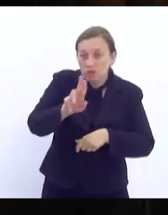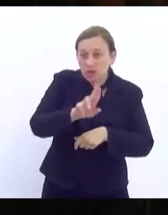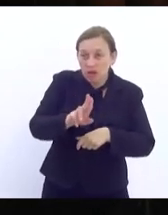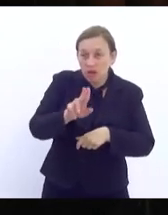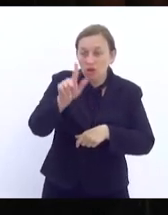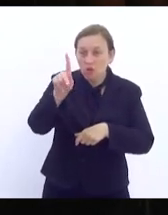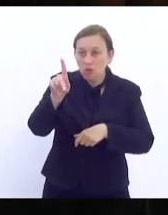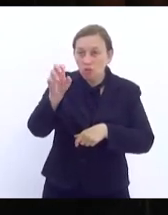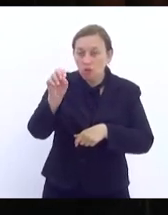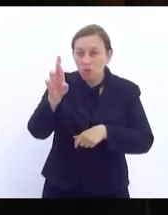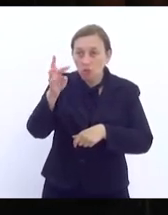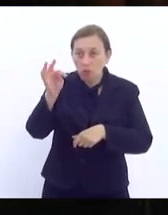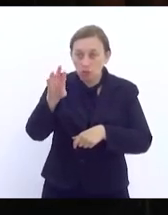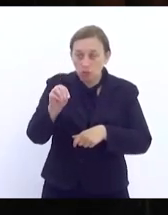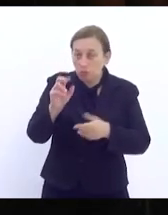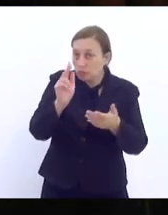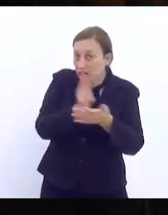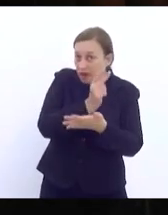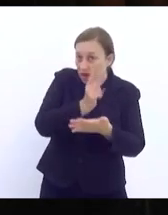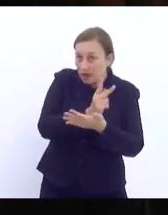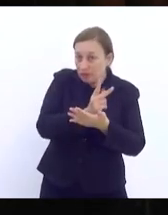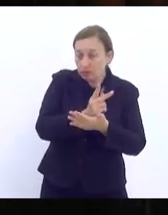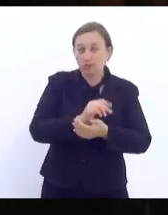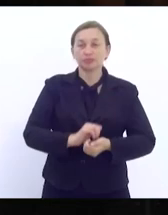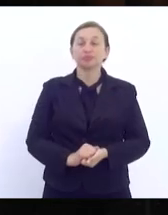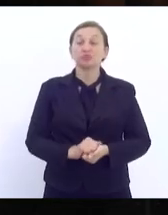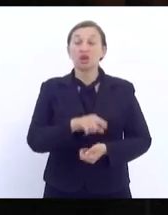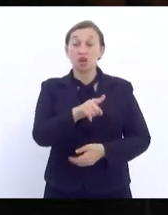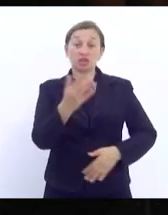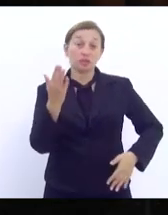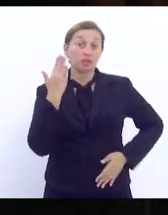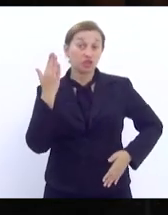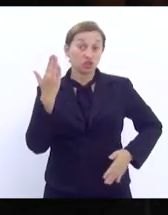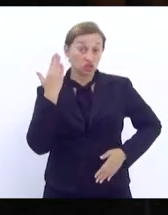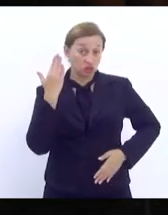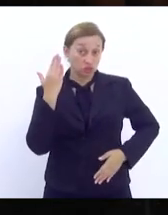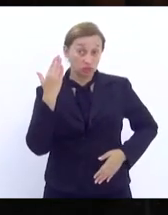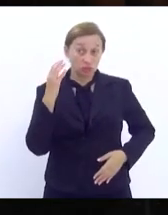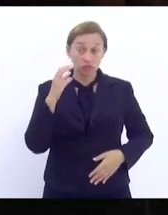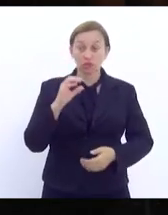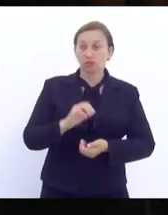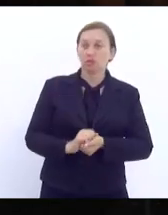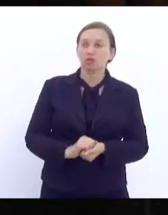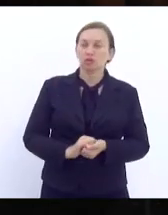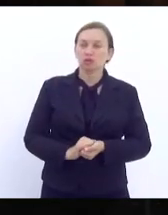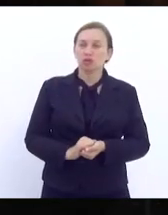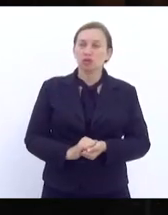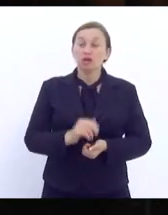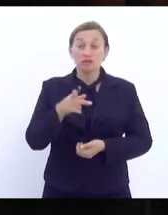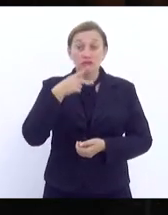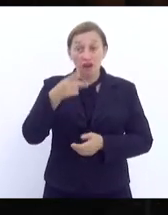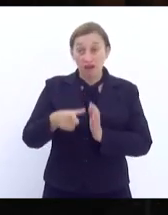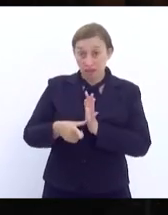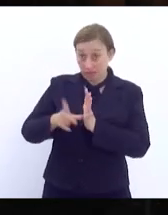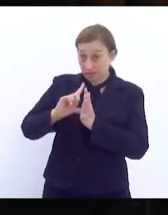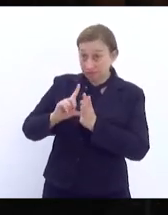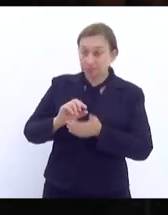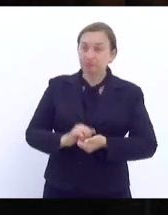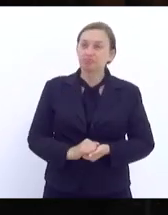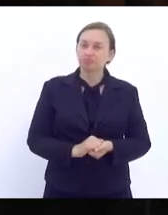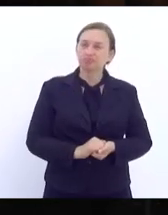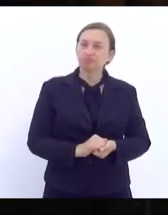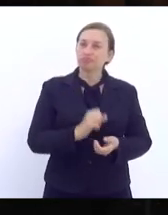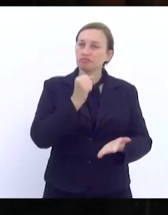criminosos esses bandidos da facção citada anteriormente então